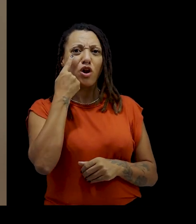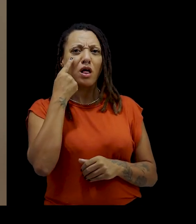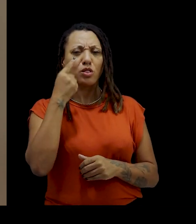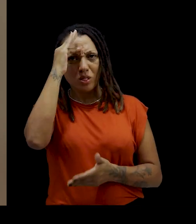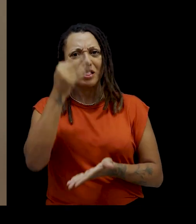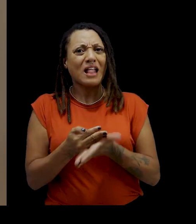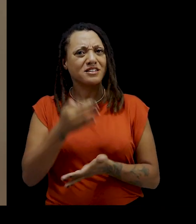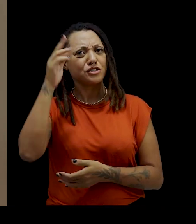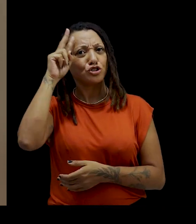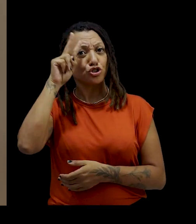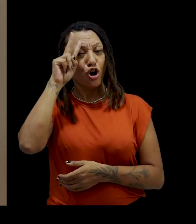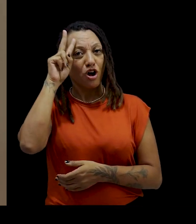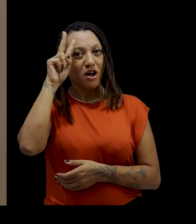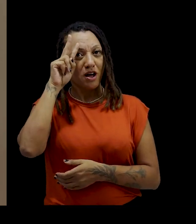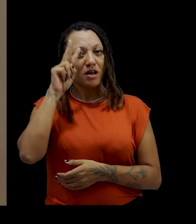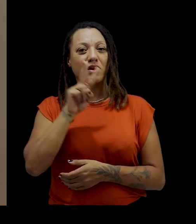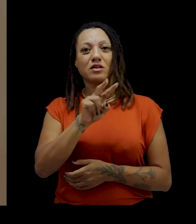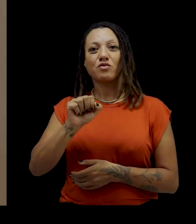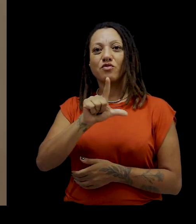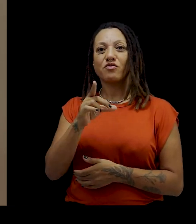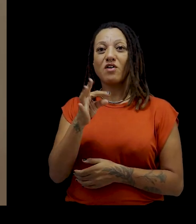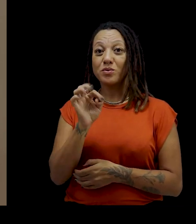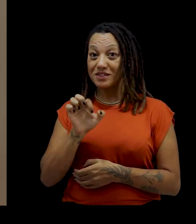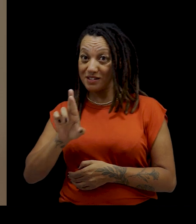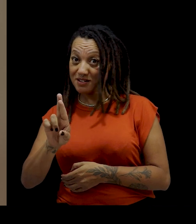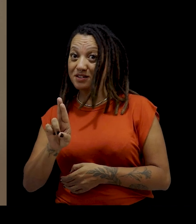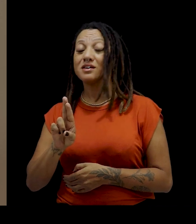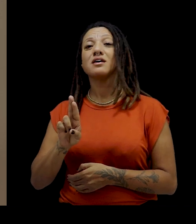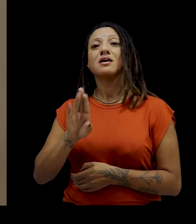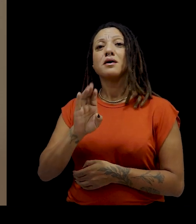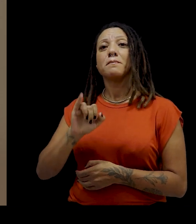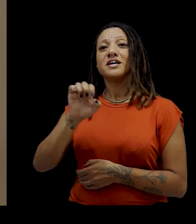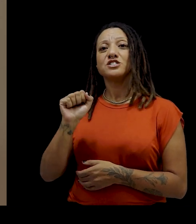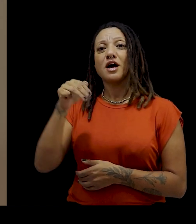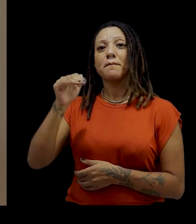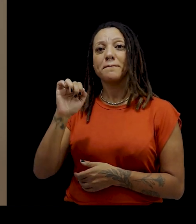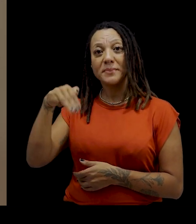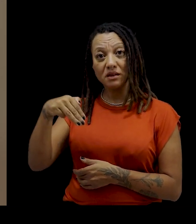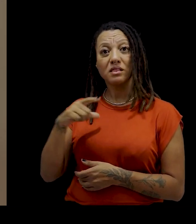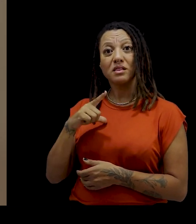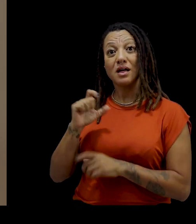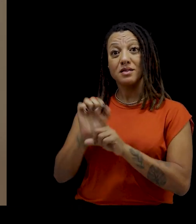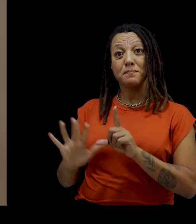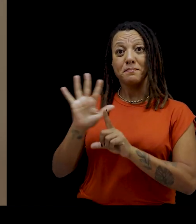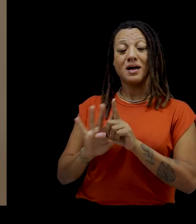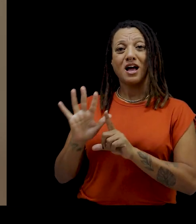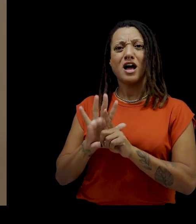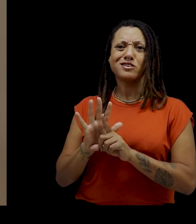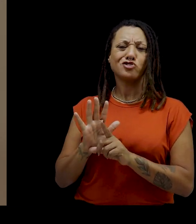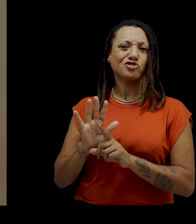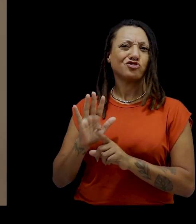as teses de história do Walter Benjamin, e aí tem aquela imagem que é super